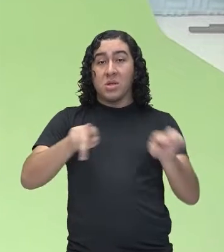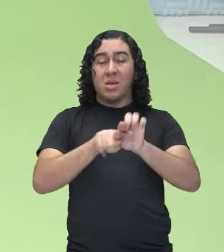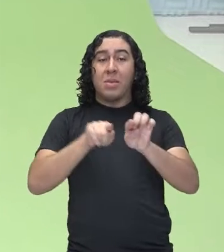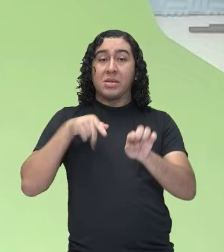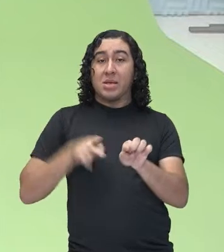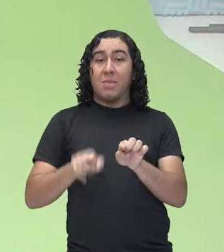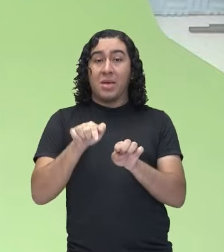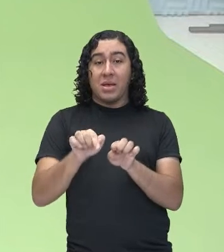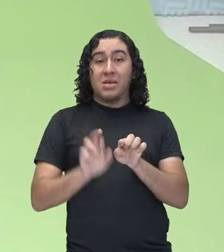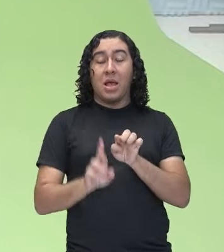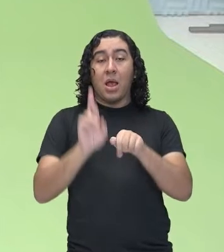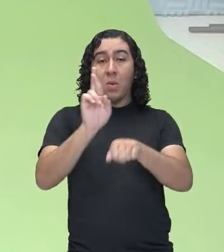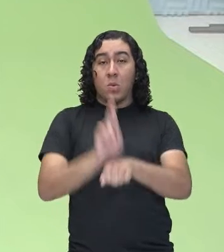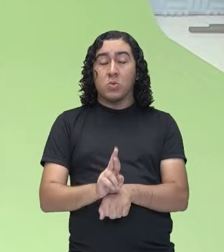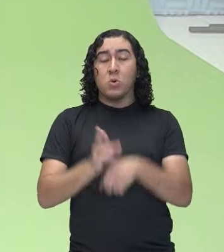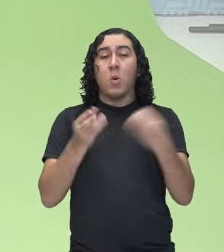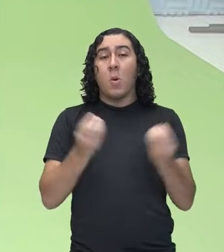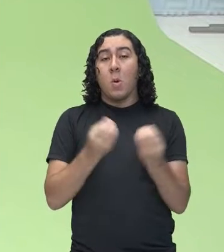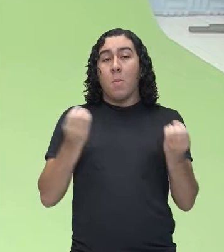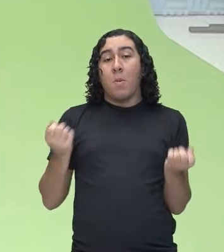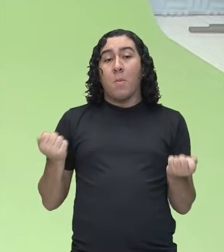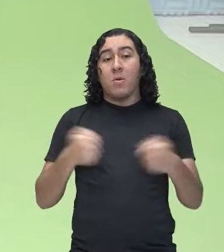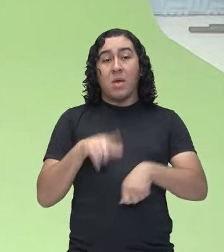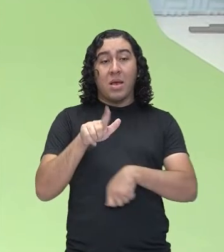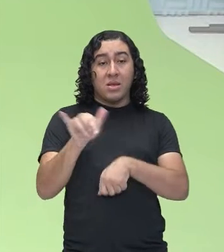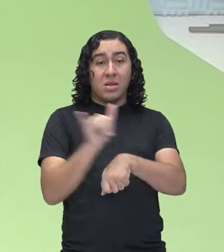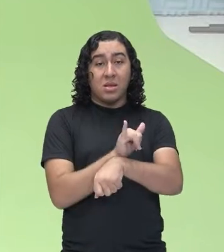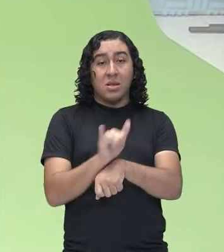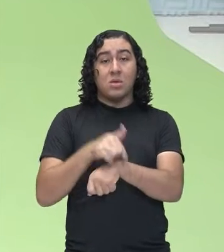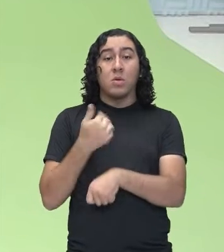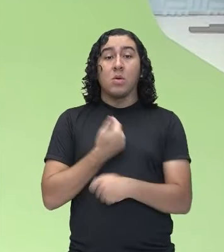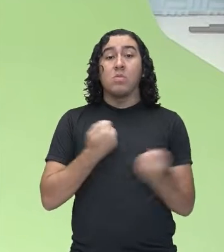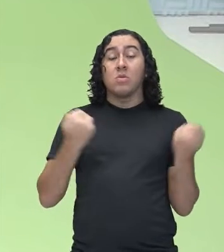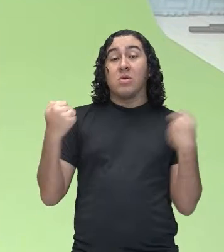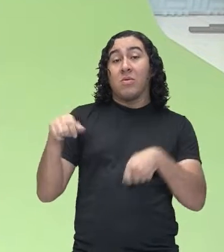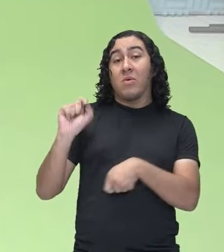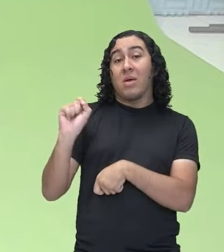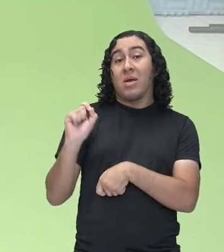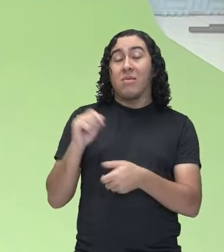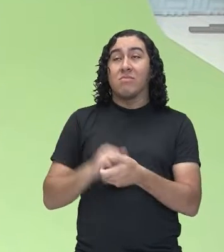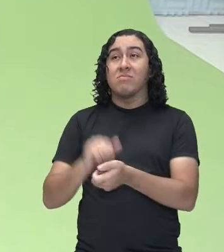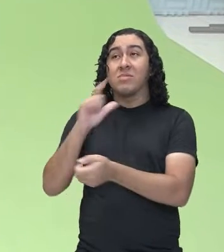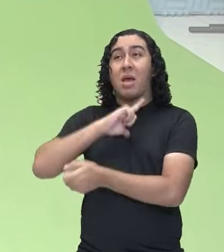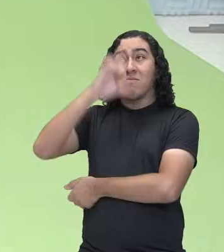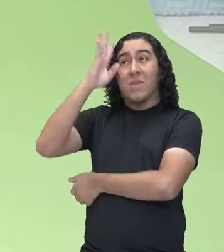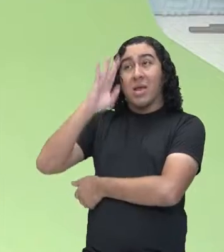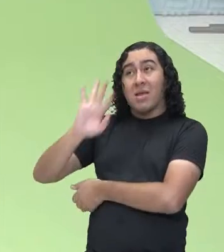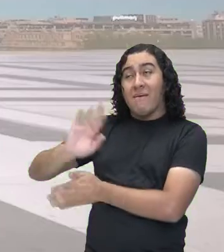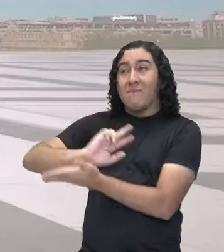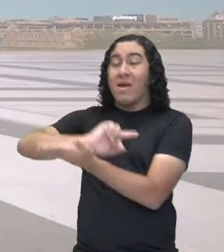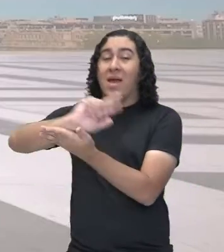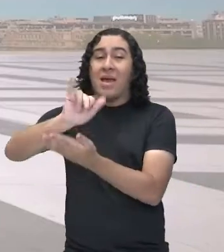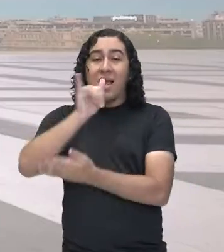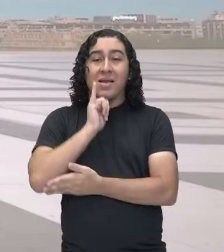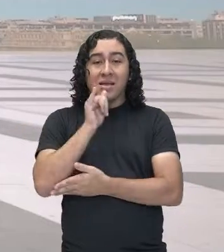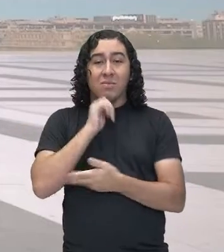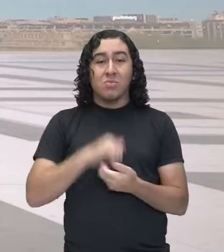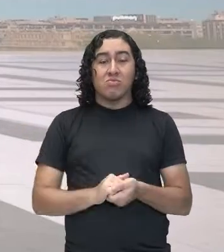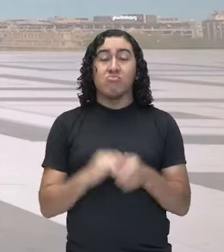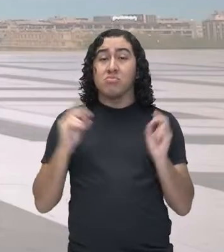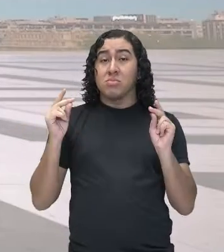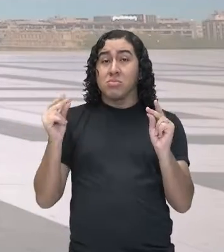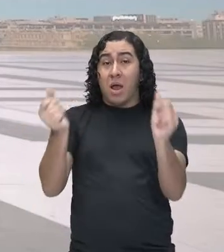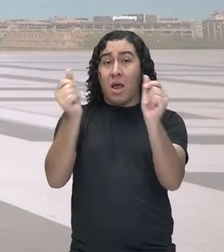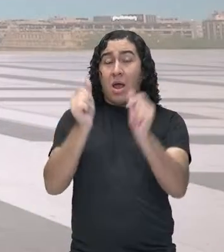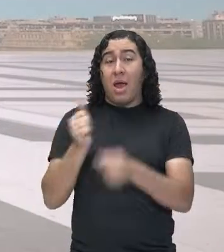recursos. Através dessa técnica, nós podemos viajar pelo mundo. Por exemplo, através de um estado, nós podemos